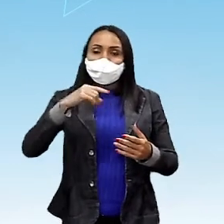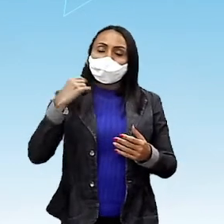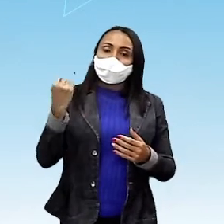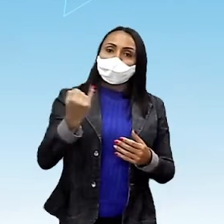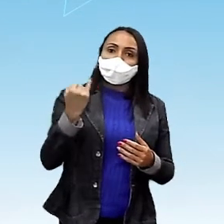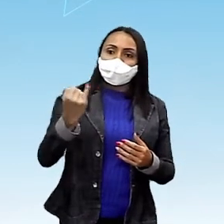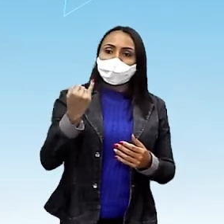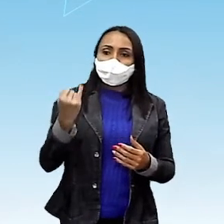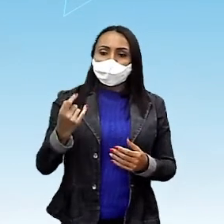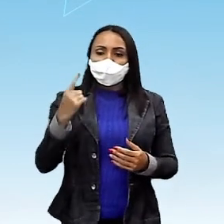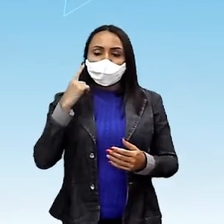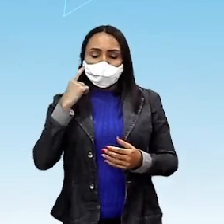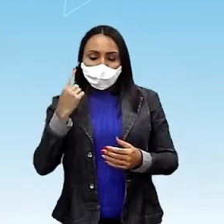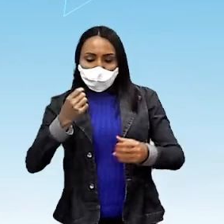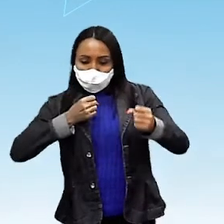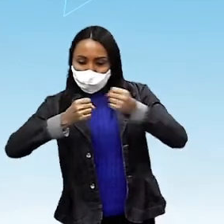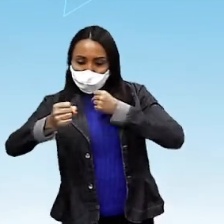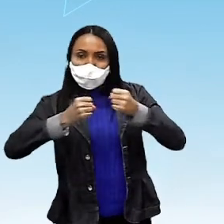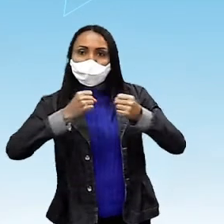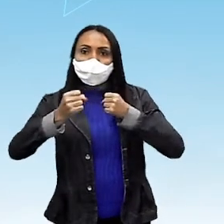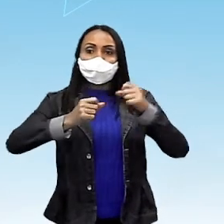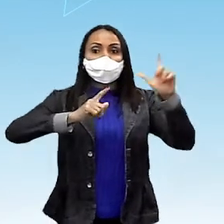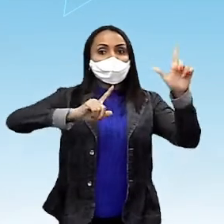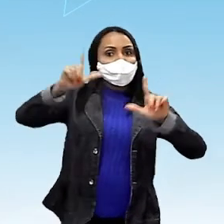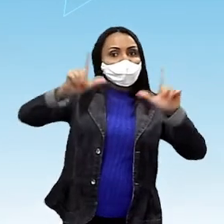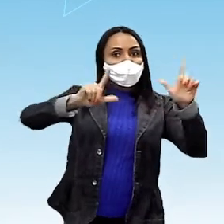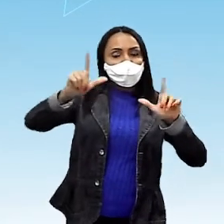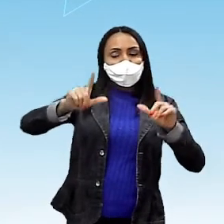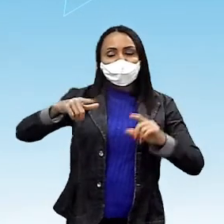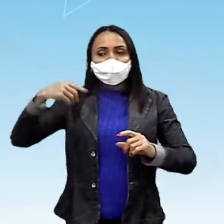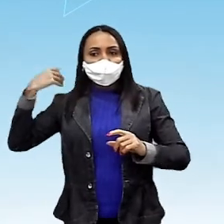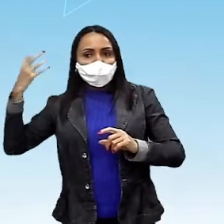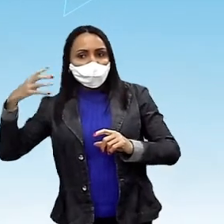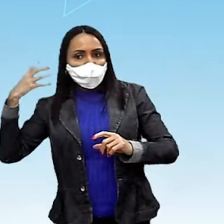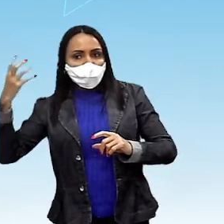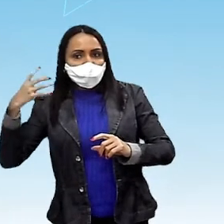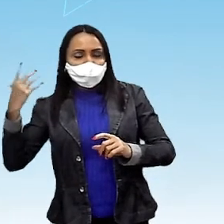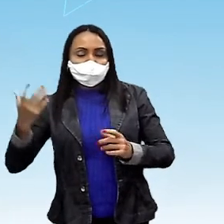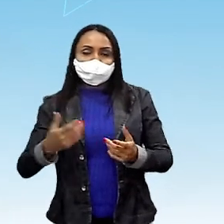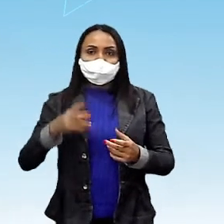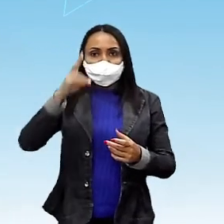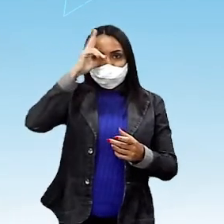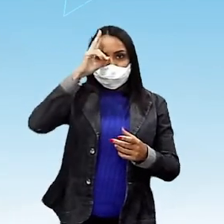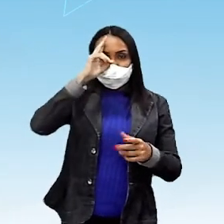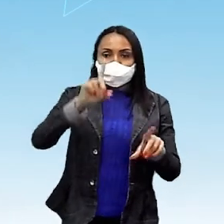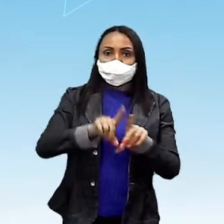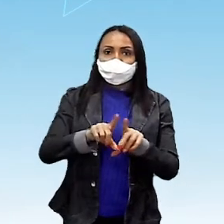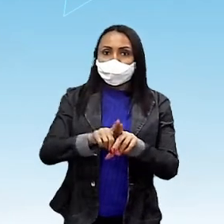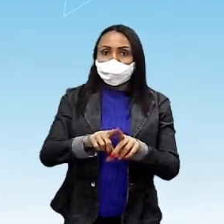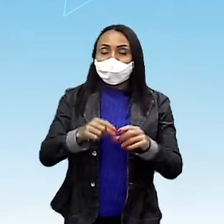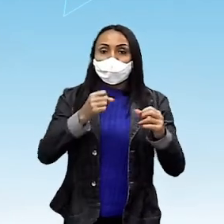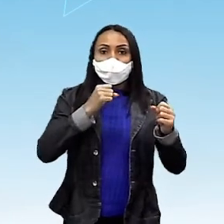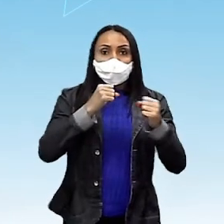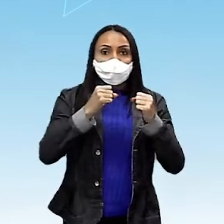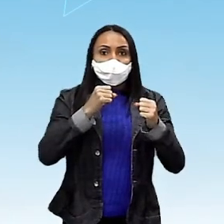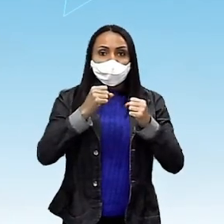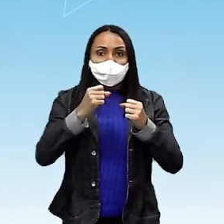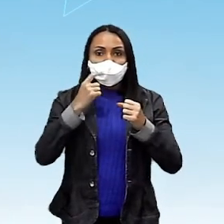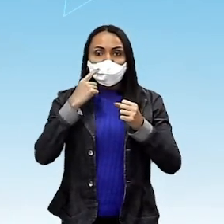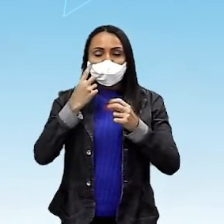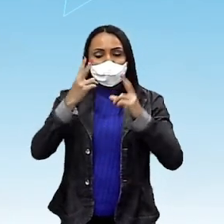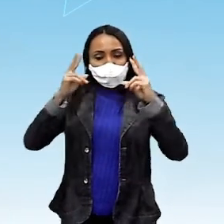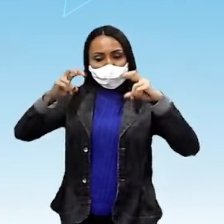falando aí de uma entrevista na TV, de rádio, mas lembrar também que nós temos a entrevista de um emprego